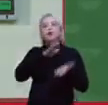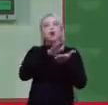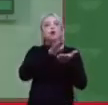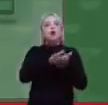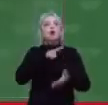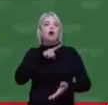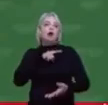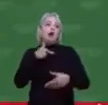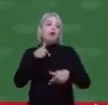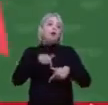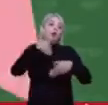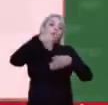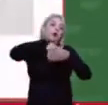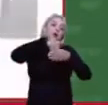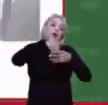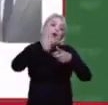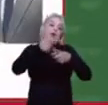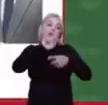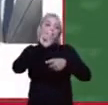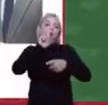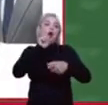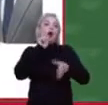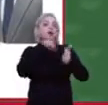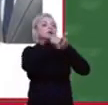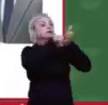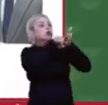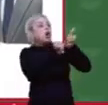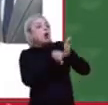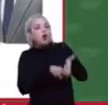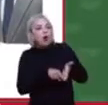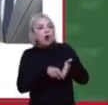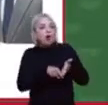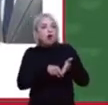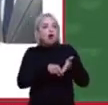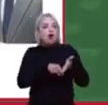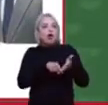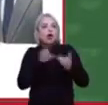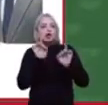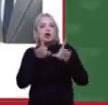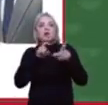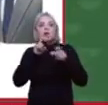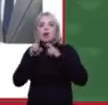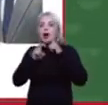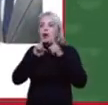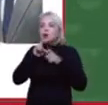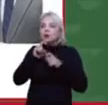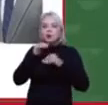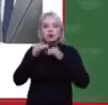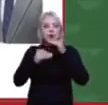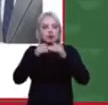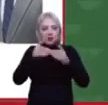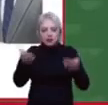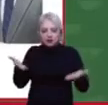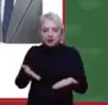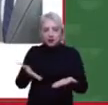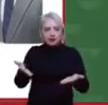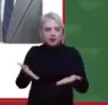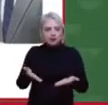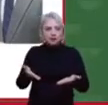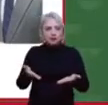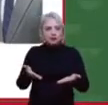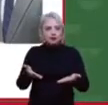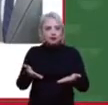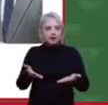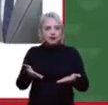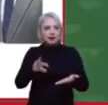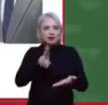que foi porque o voto não foi auditável. E joga uma dúvida sobre o processo atual da